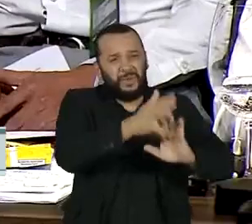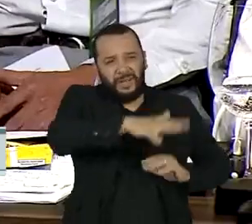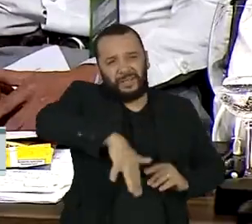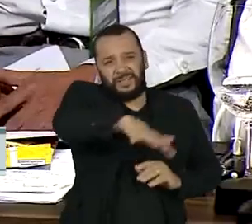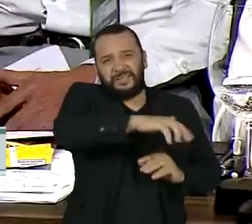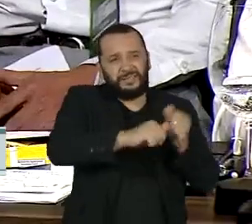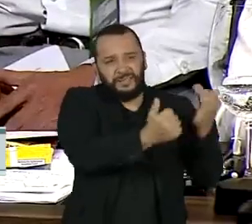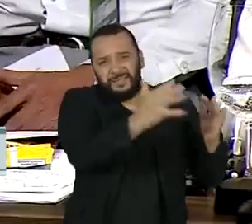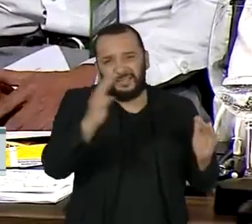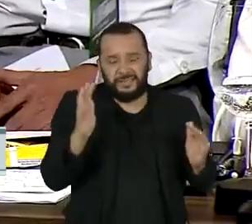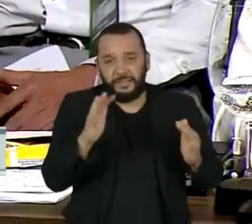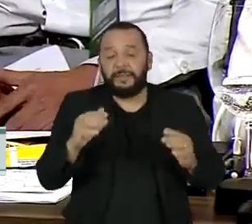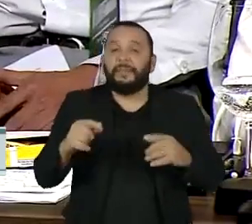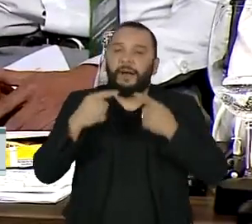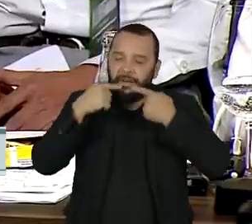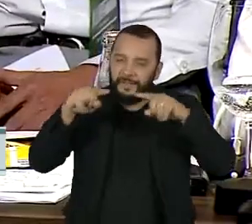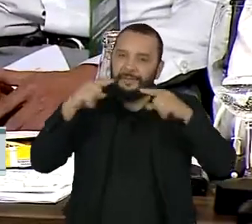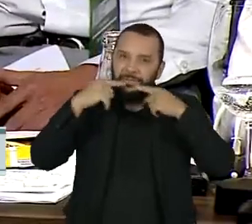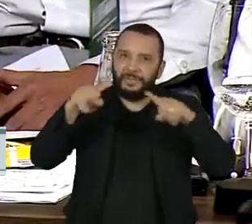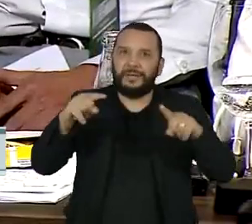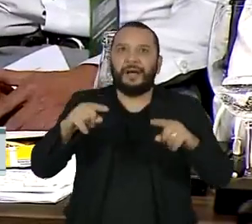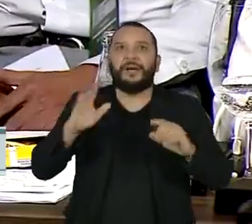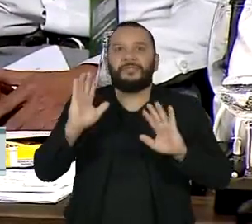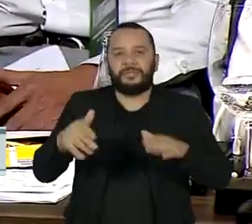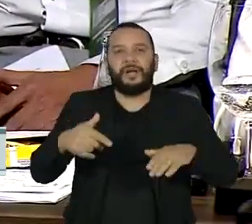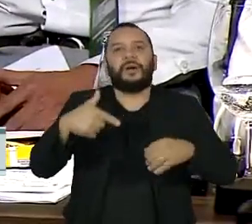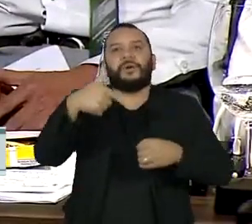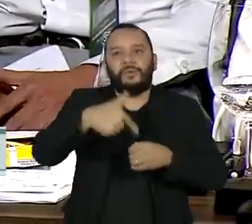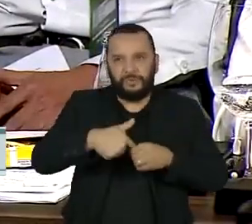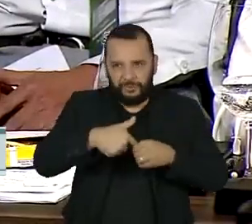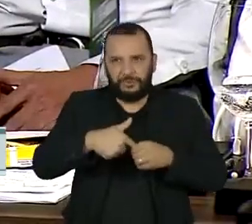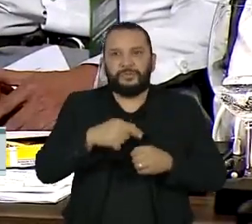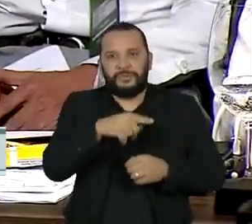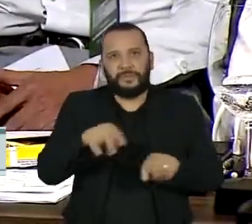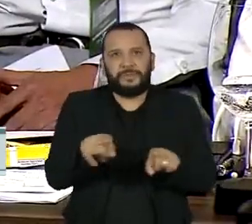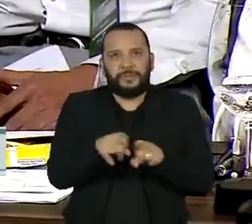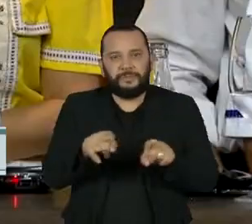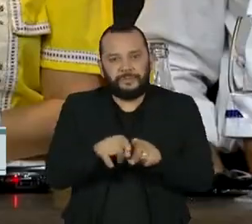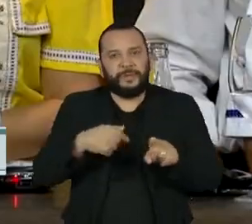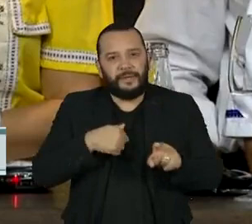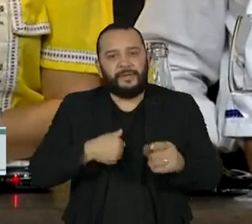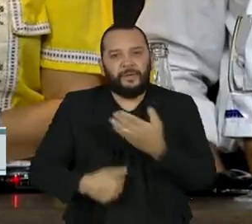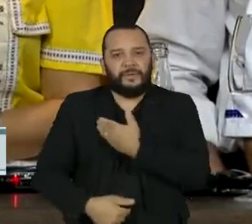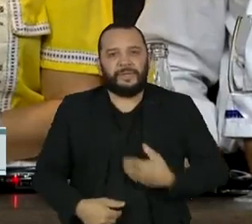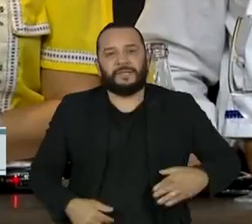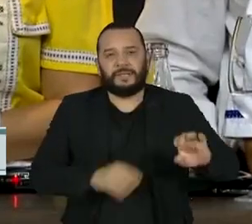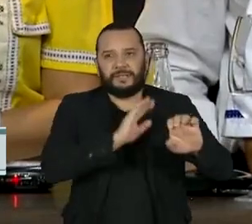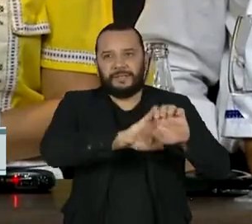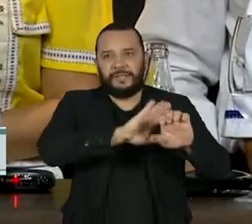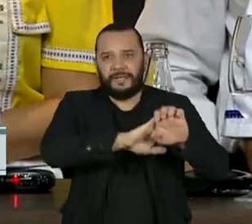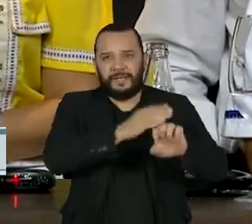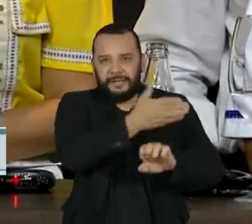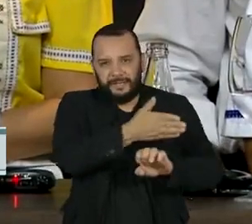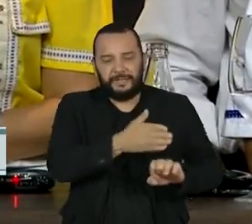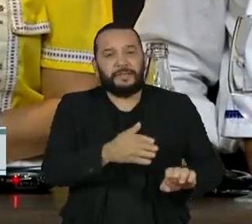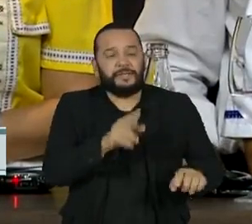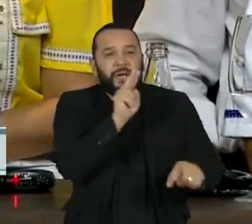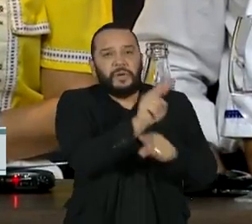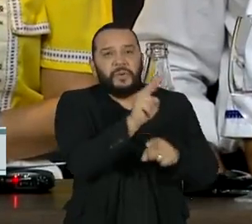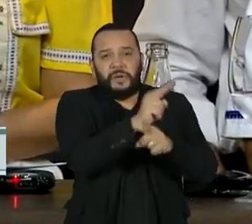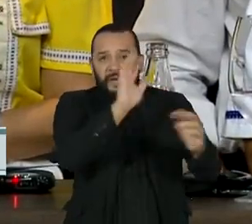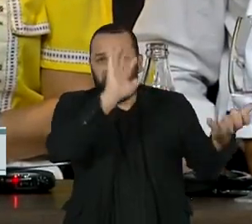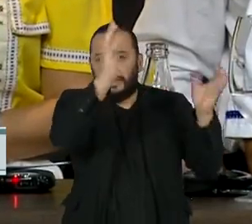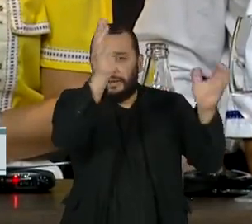criticar o poderoso Lobby dos combustíveis fósseis e os governistas de esquerda como Lula que tem agenda climática mas se